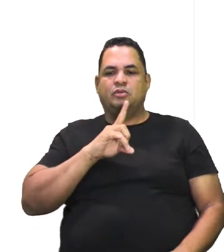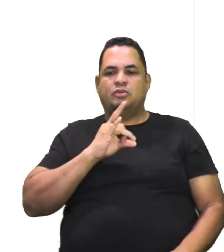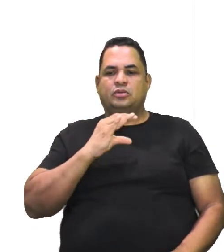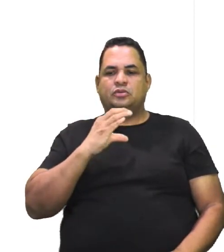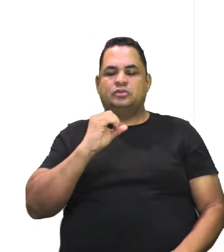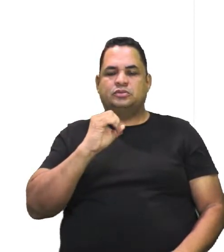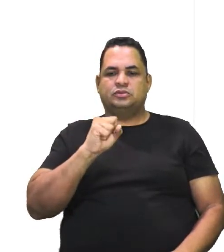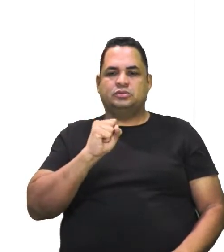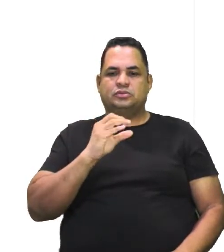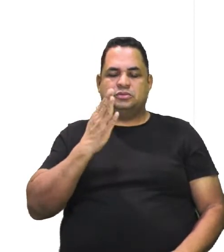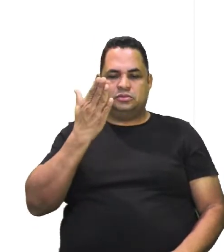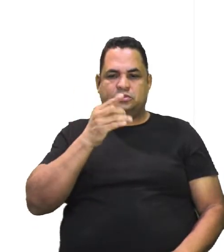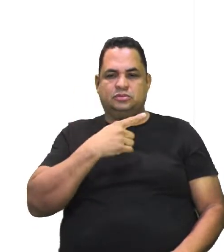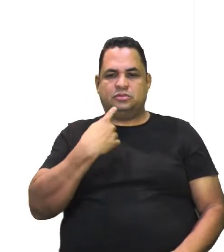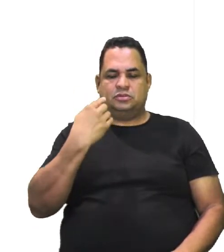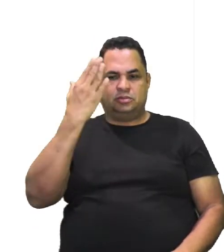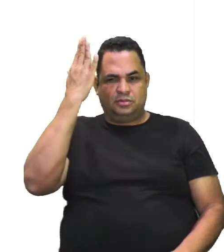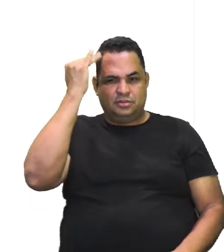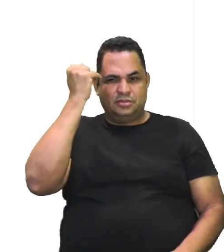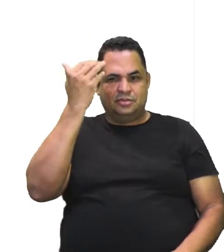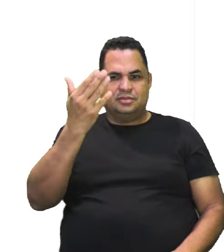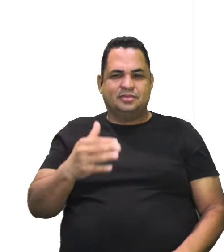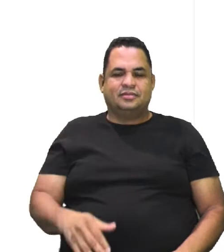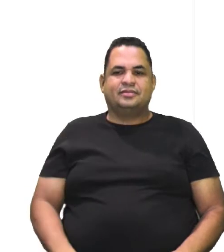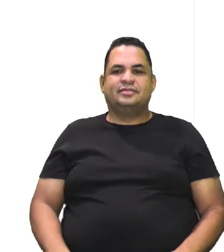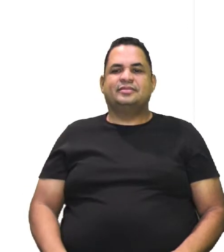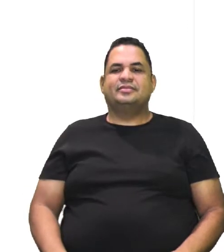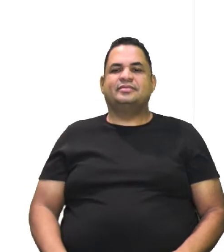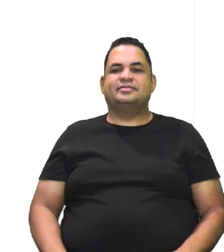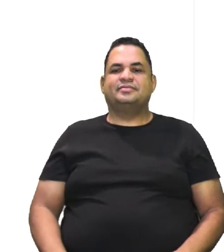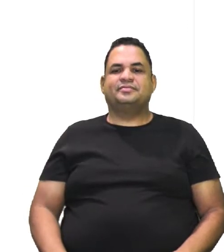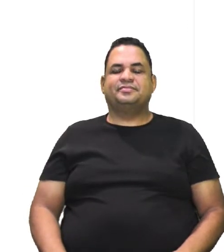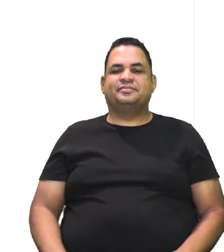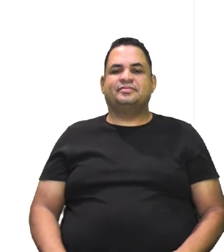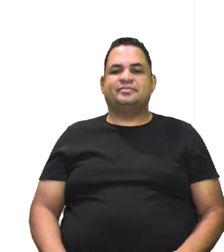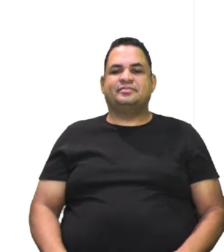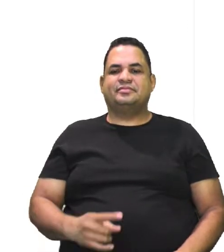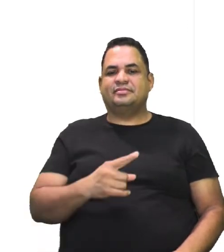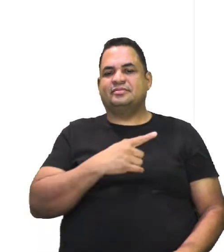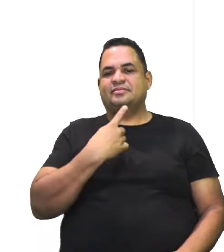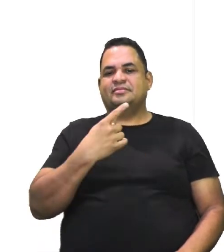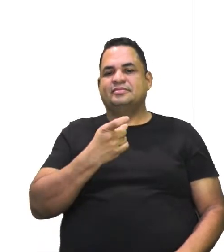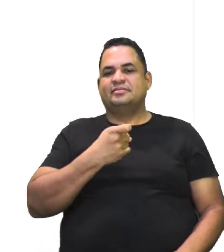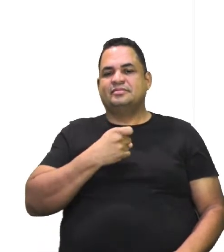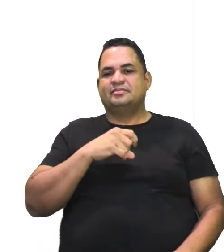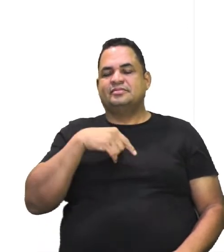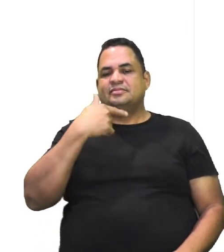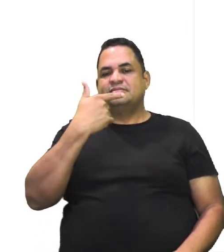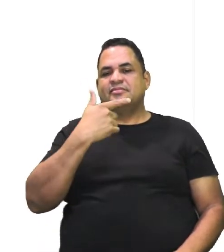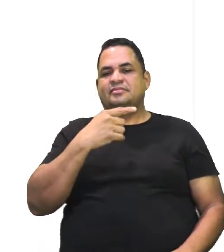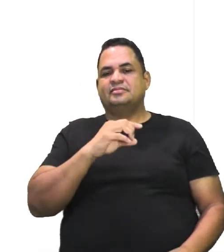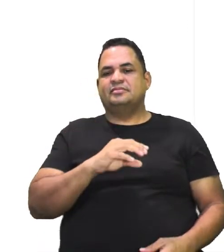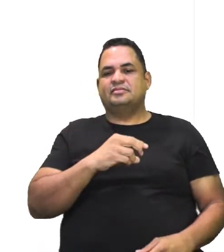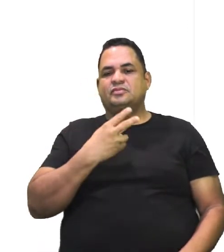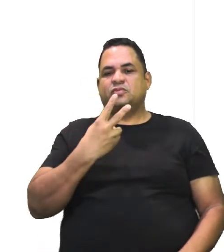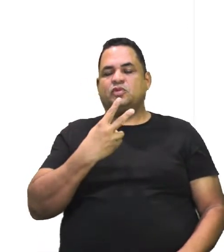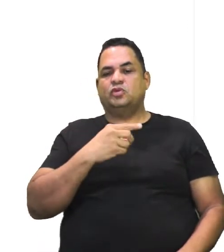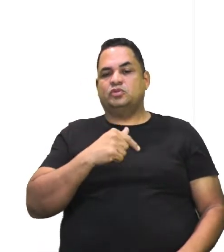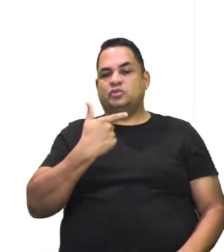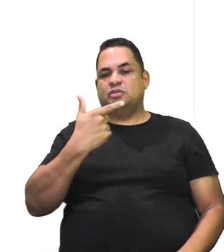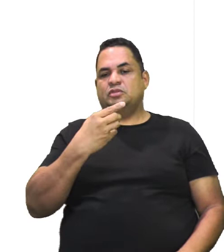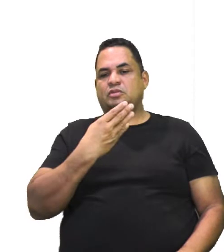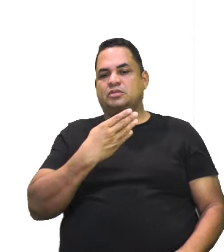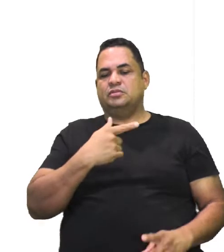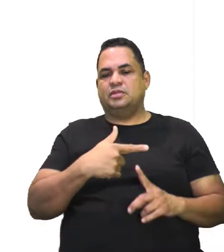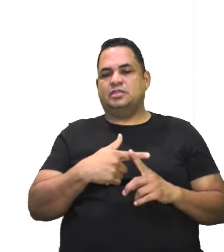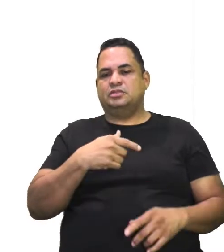sabemos que nada a ver. Esqueci. Vamos lá, x ao quadrado vai ser igual. 2 ao quadrado? 4. 4. 3